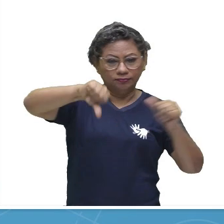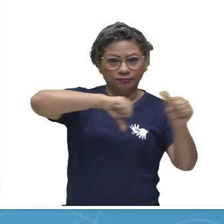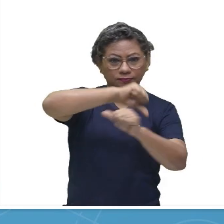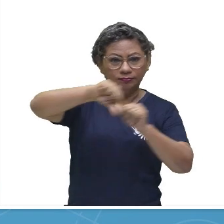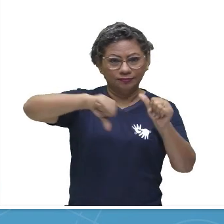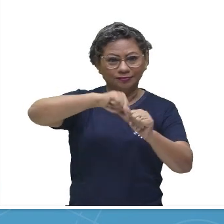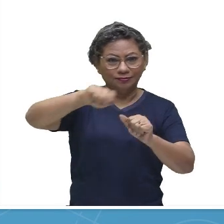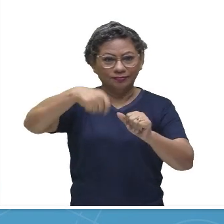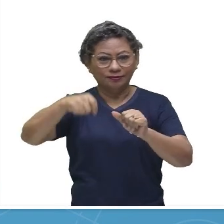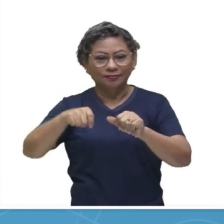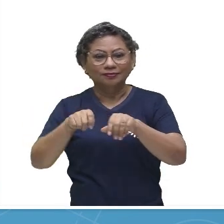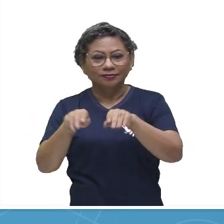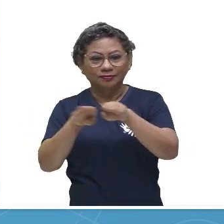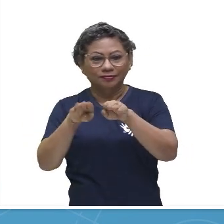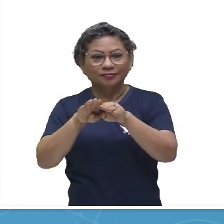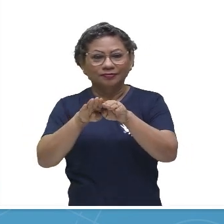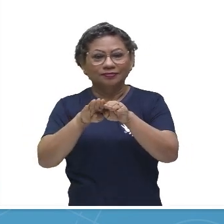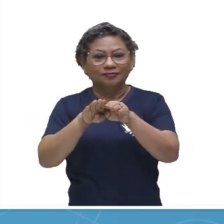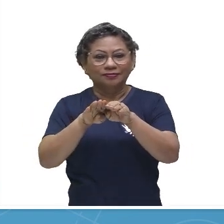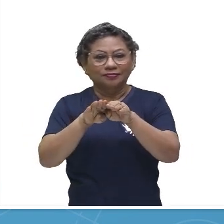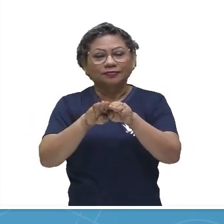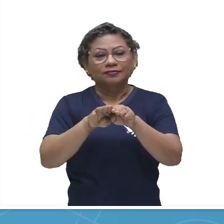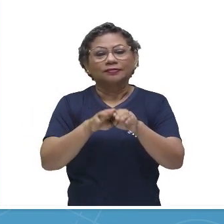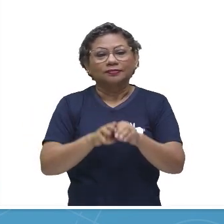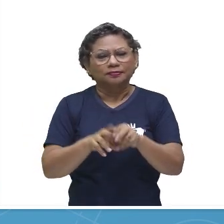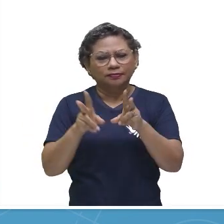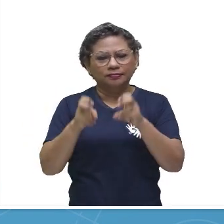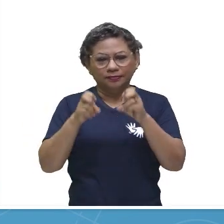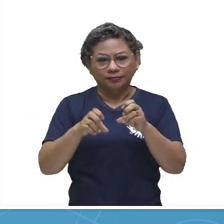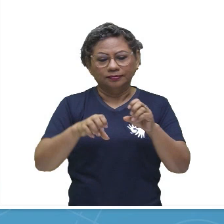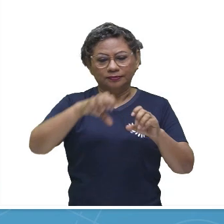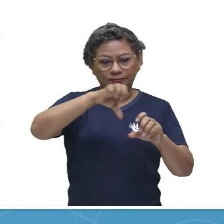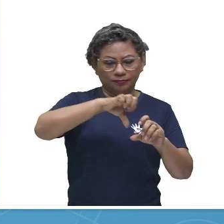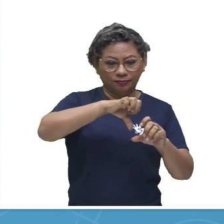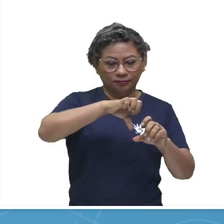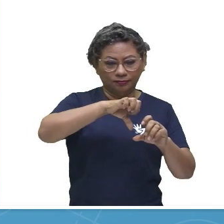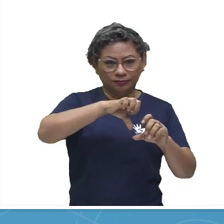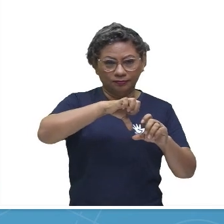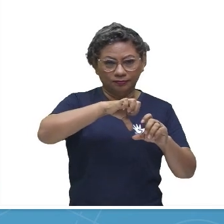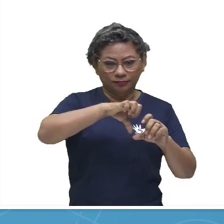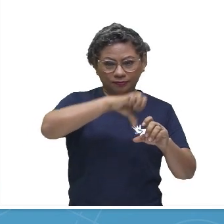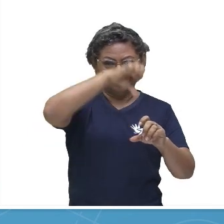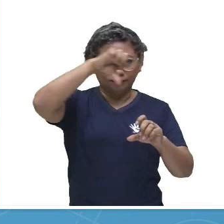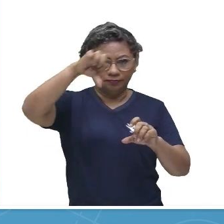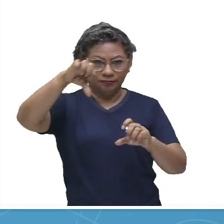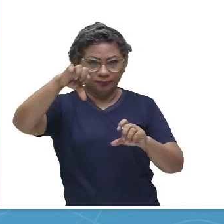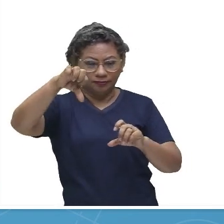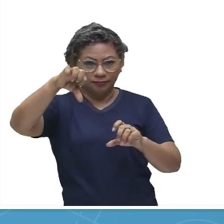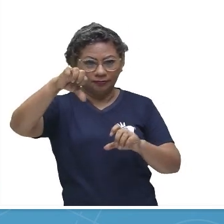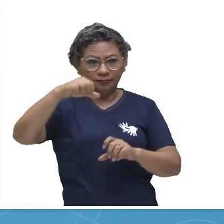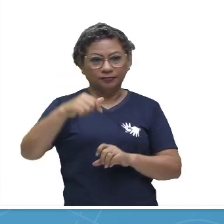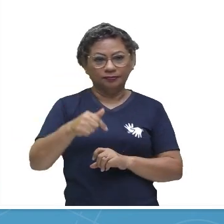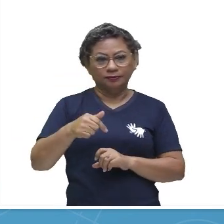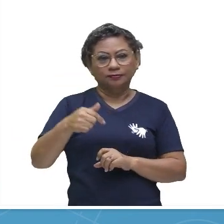expoente, invertemos a base. Observação muito importante, nós só invertemos o sinal do expoente. O sinal